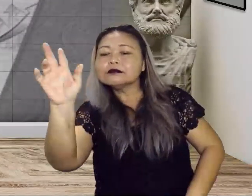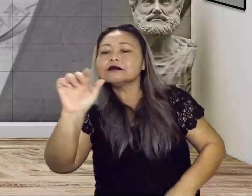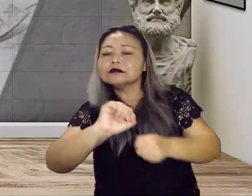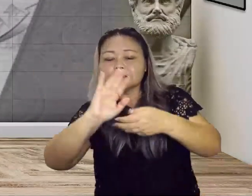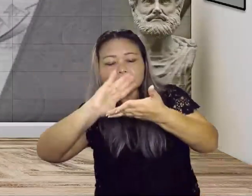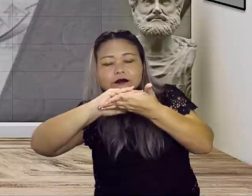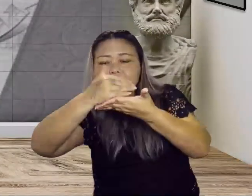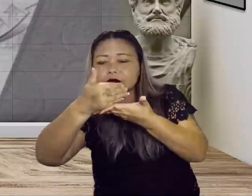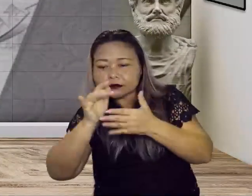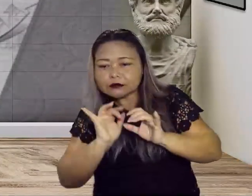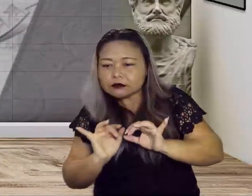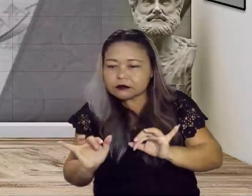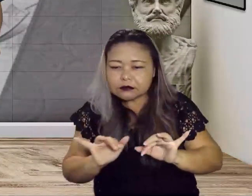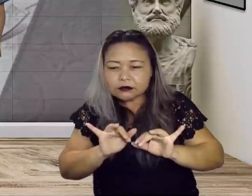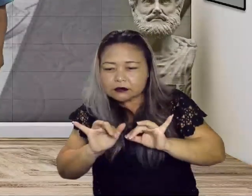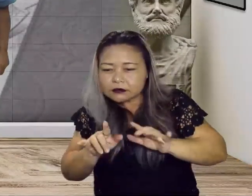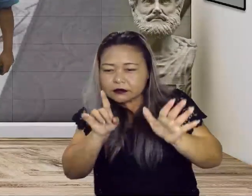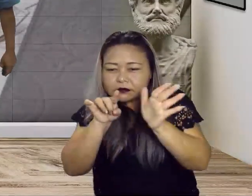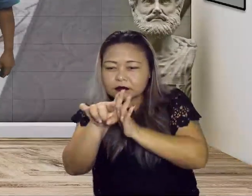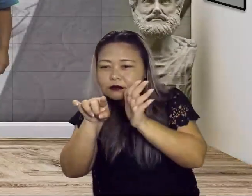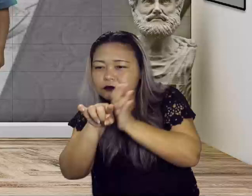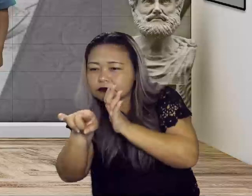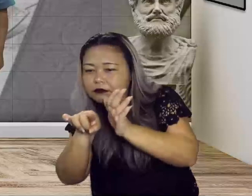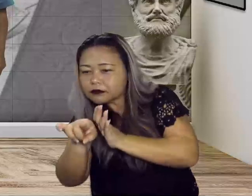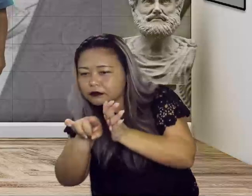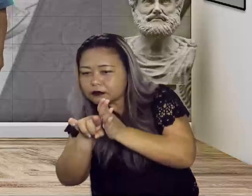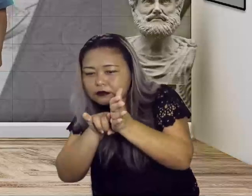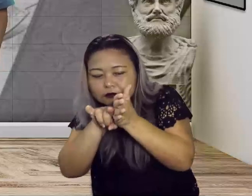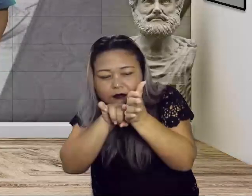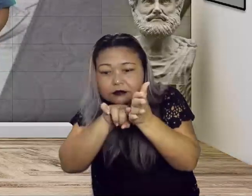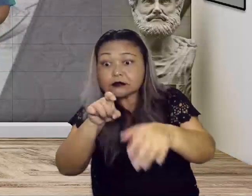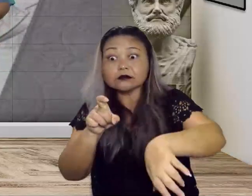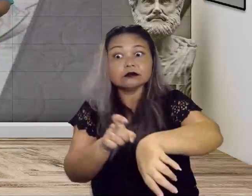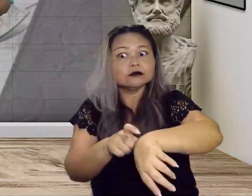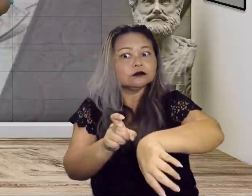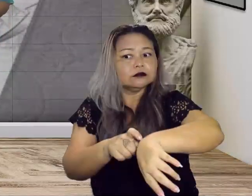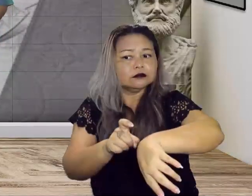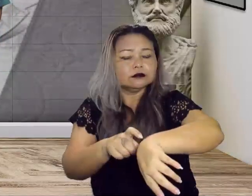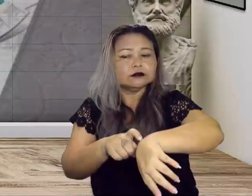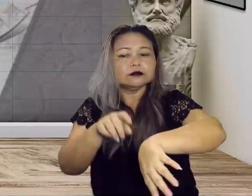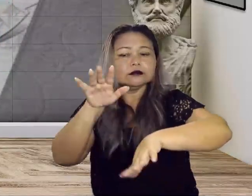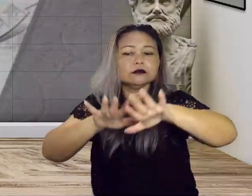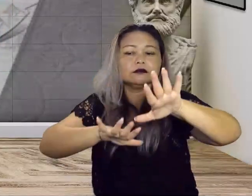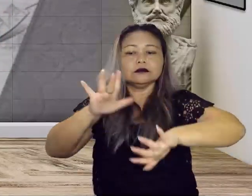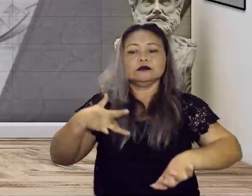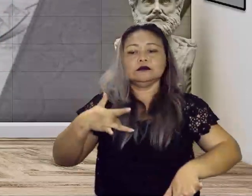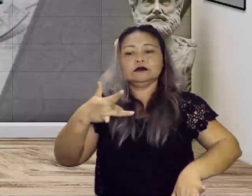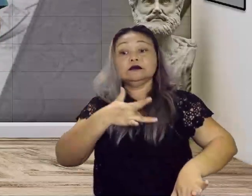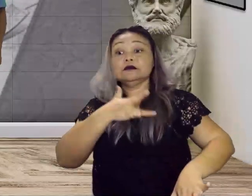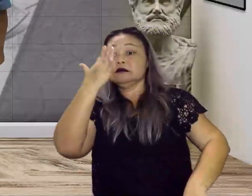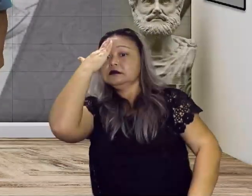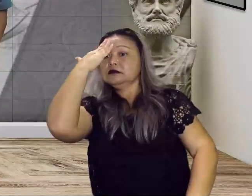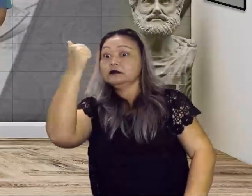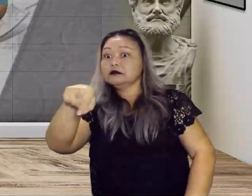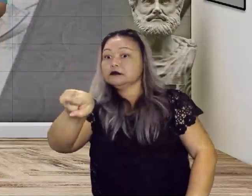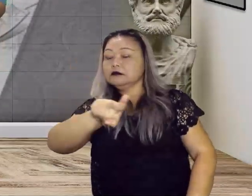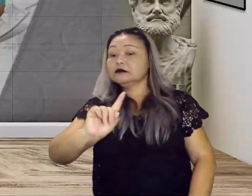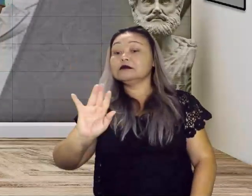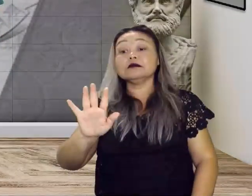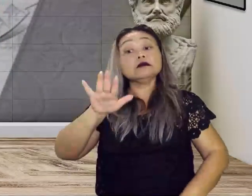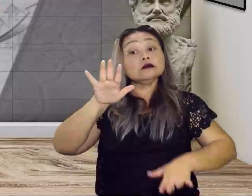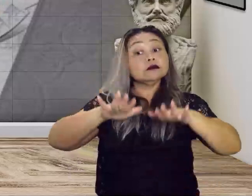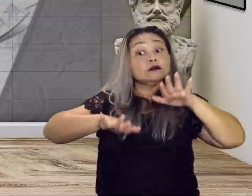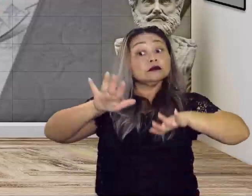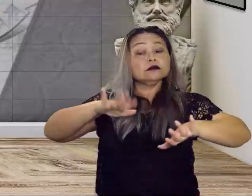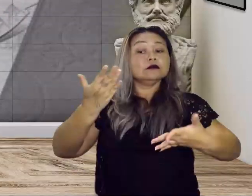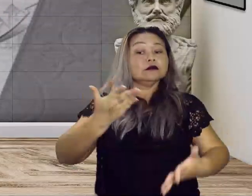computador digitando as suas perguntas a todo momento. Às vezes é da saúde, você quer saber. Às vezes